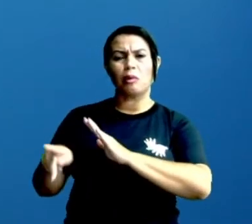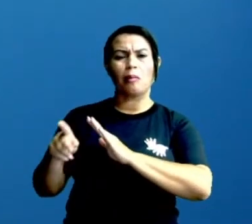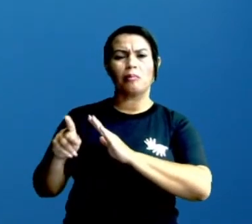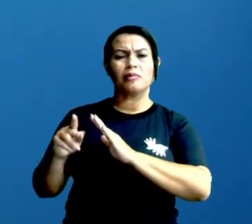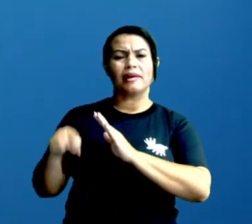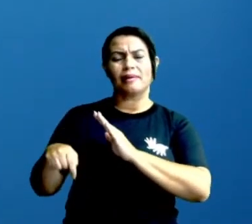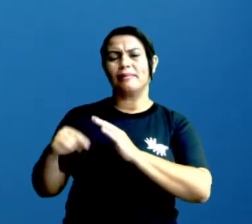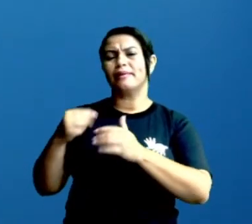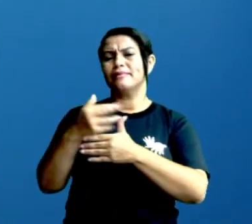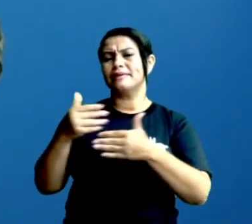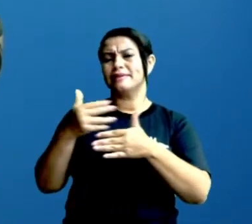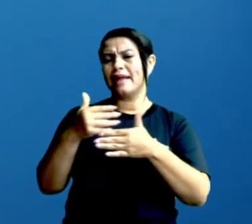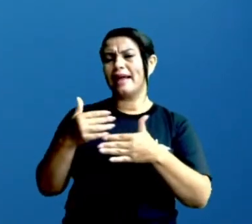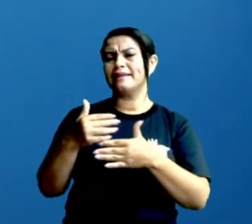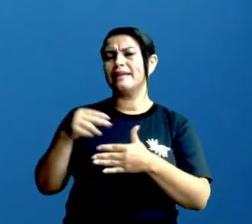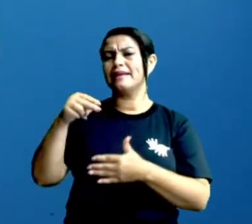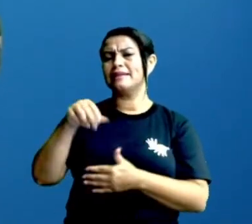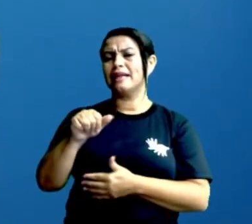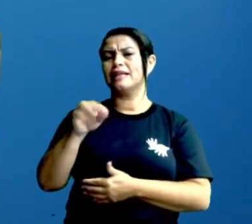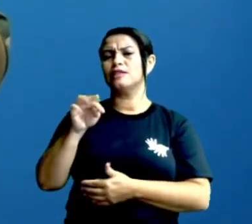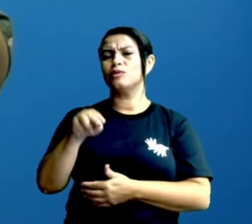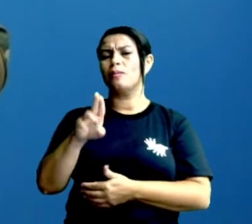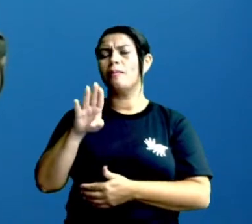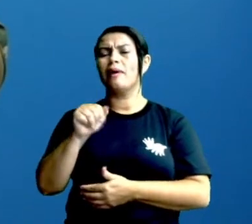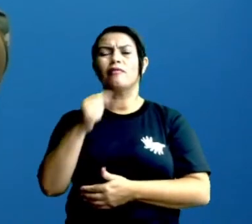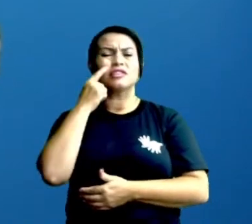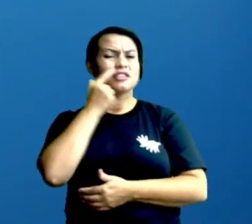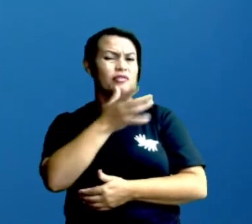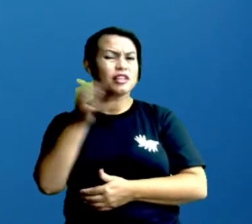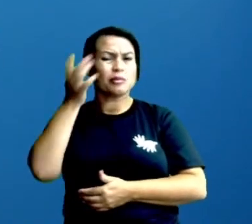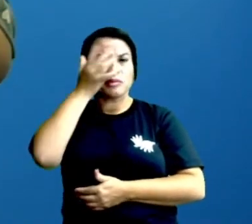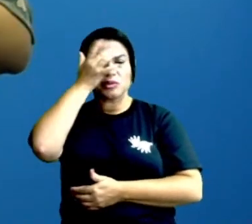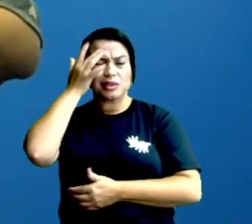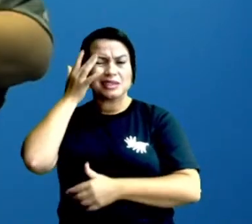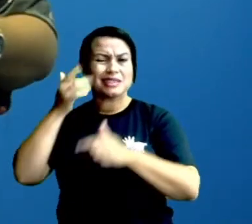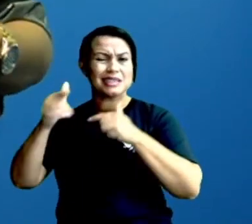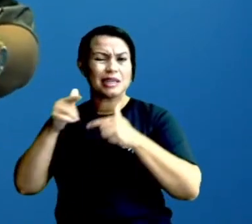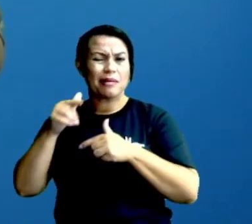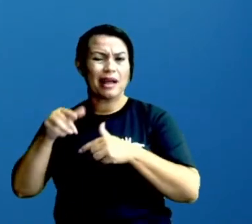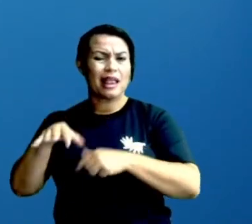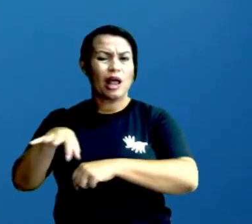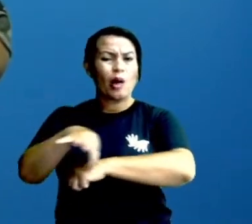Natuba, tá? Vocês verem os trabalhadores com a